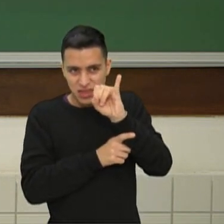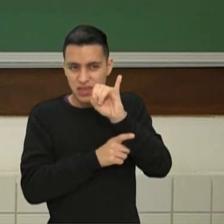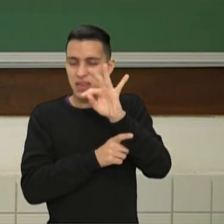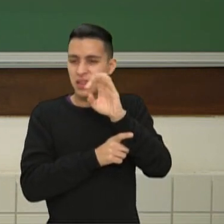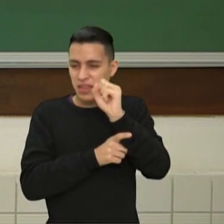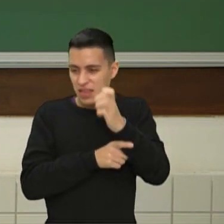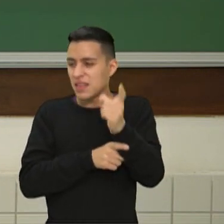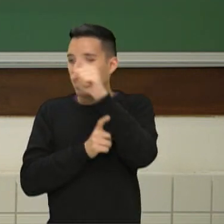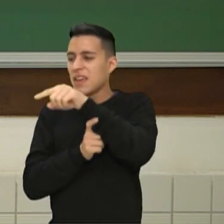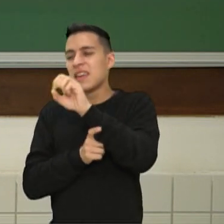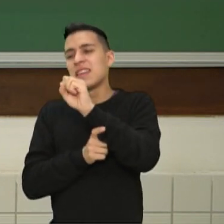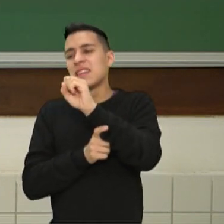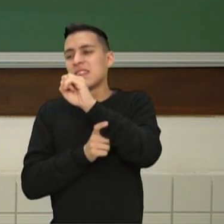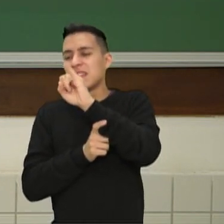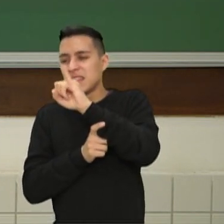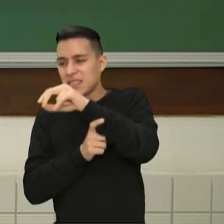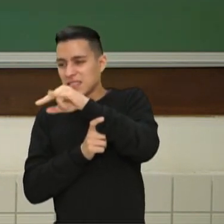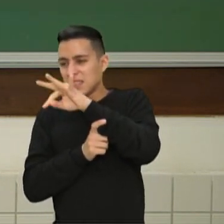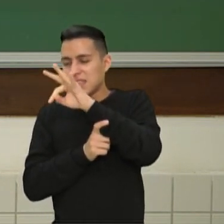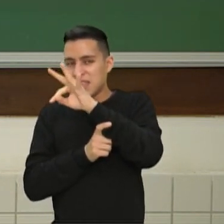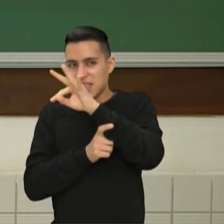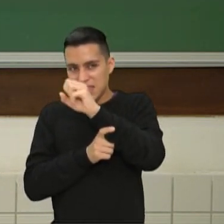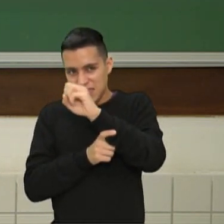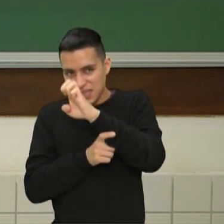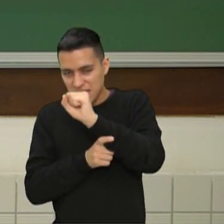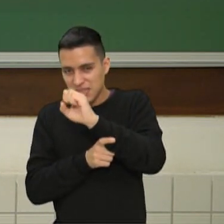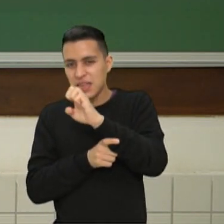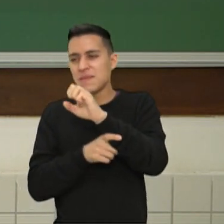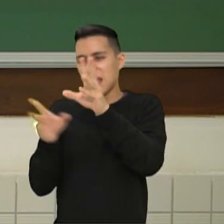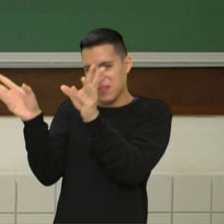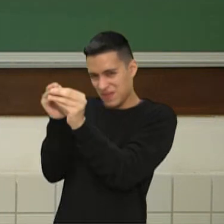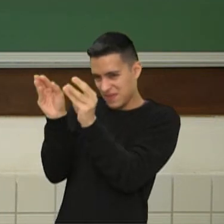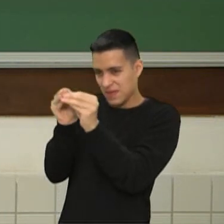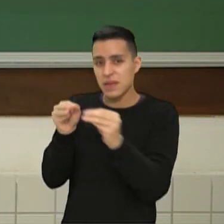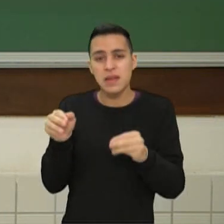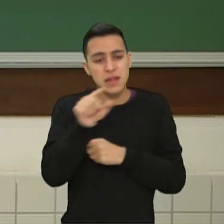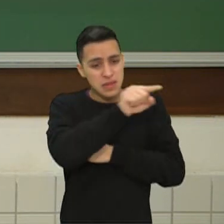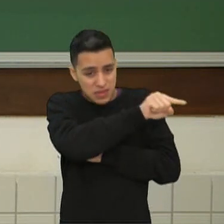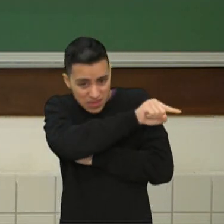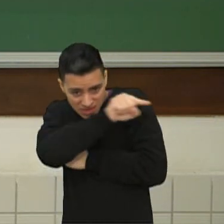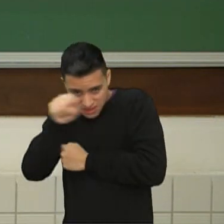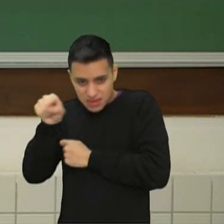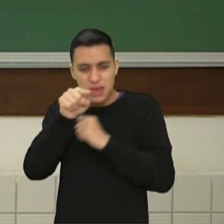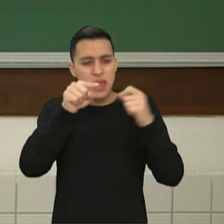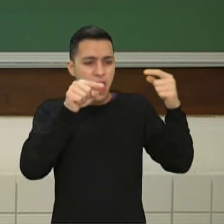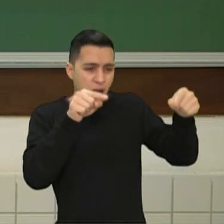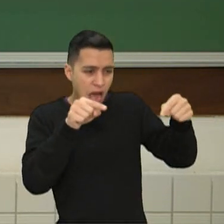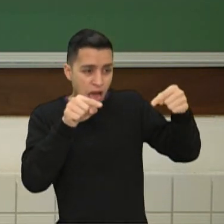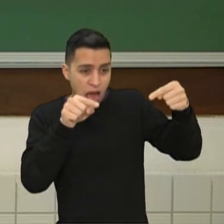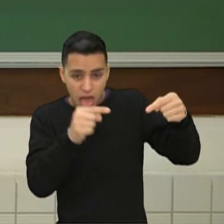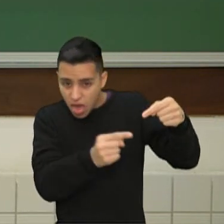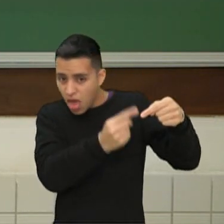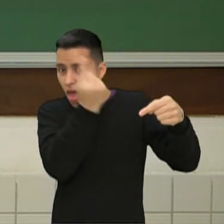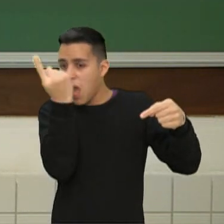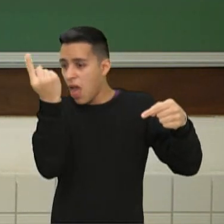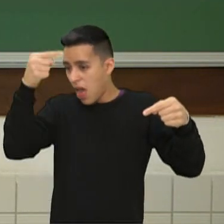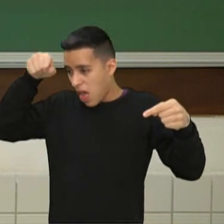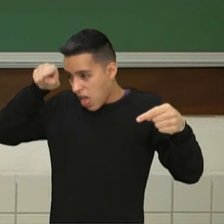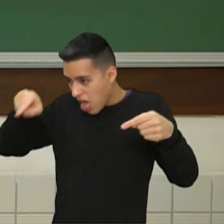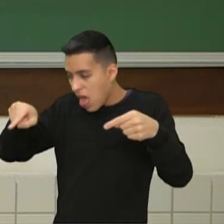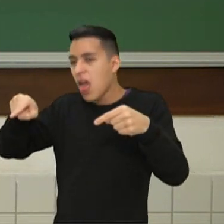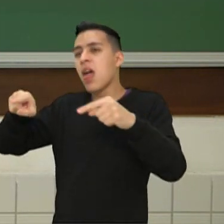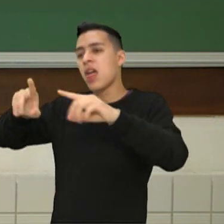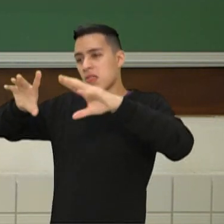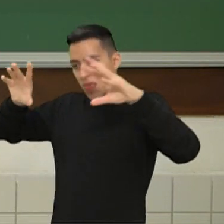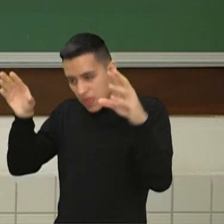síntese, né? A junção desses dois aí. E a síntese, por sua vez, vira uma nova tese que vai ser contraposto com uma